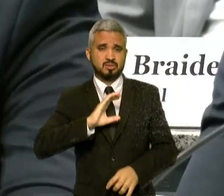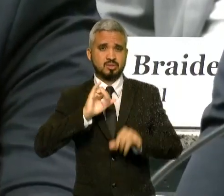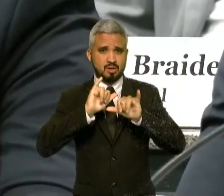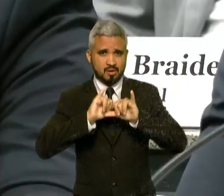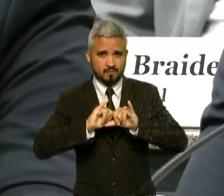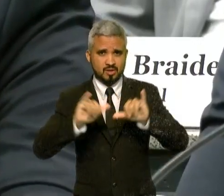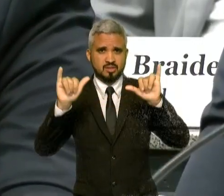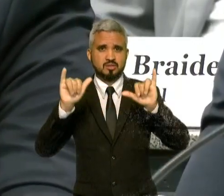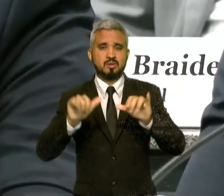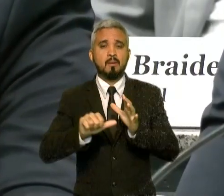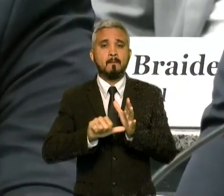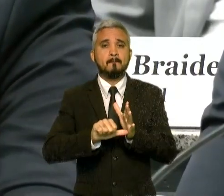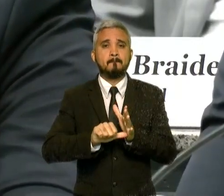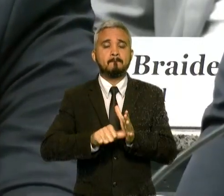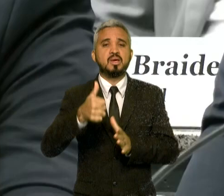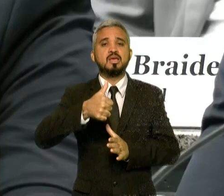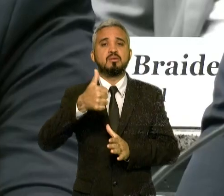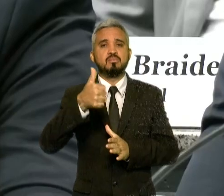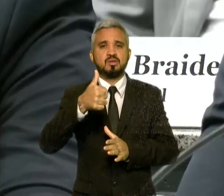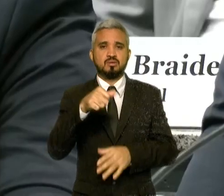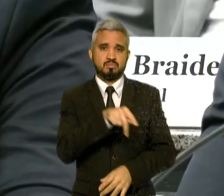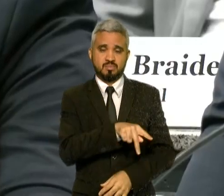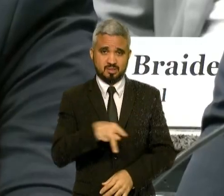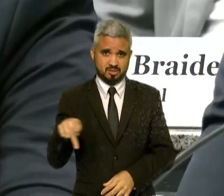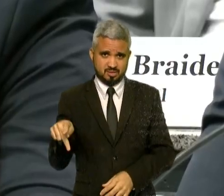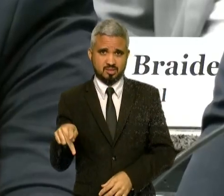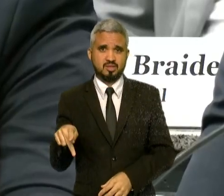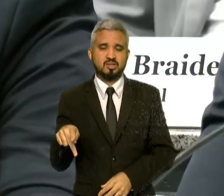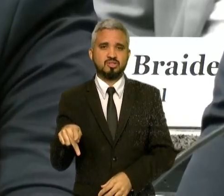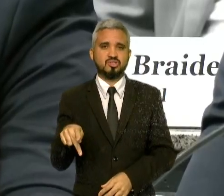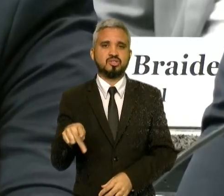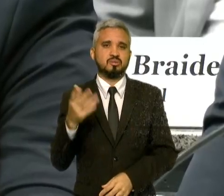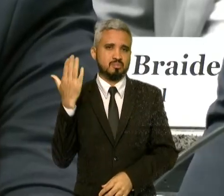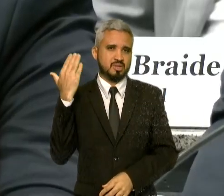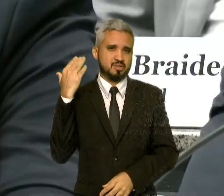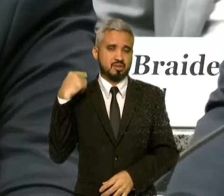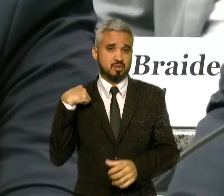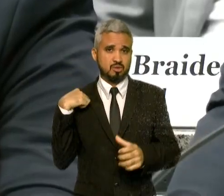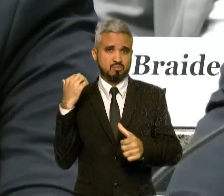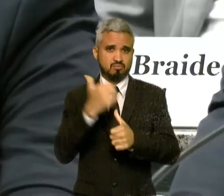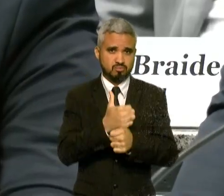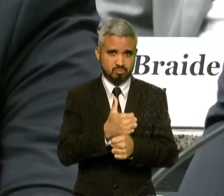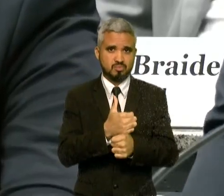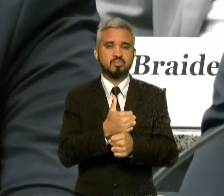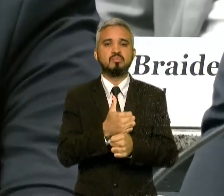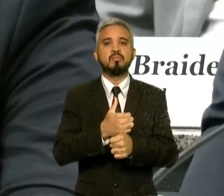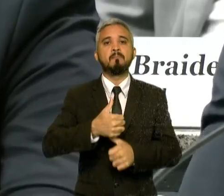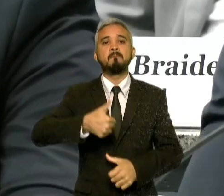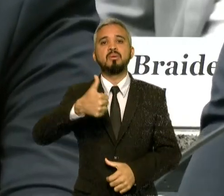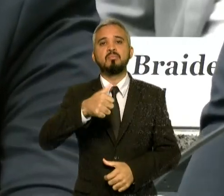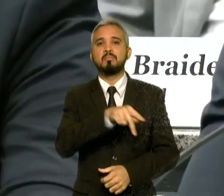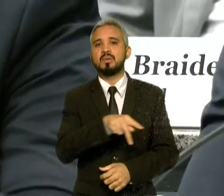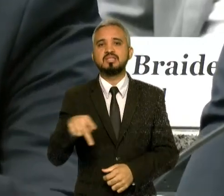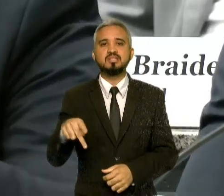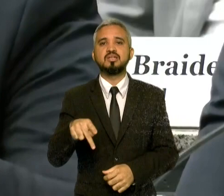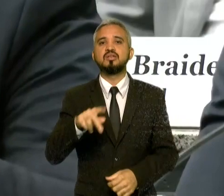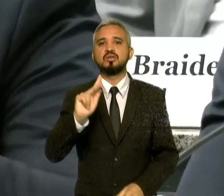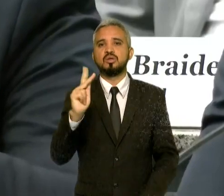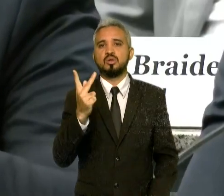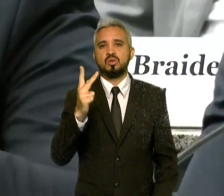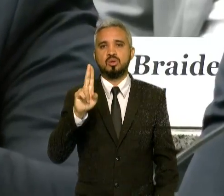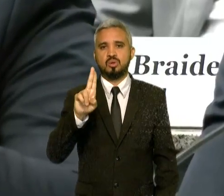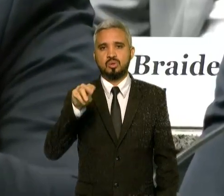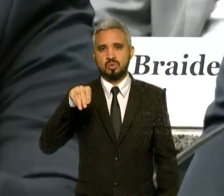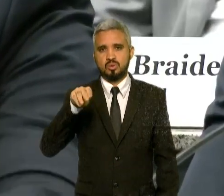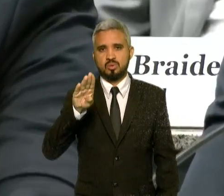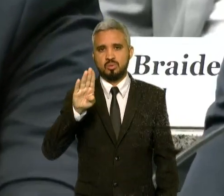primeiro presidente que eu tive quando eu entrei na Assembleia, que foi o presidente Humberto Coutinho. O presidente Humberto, não